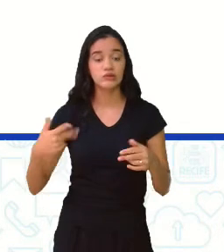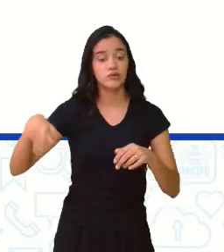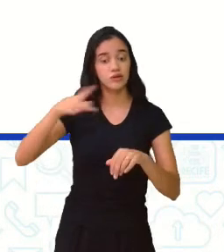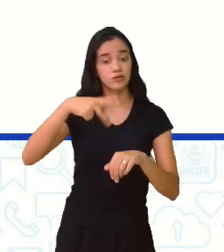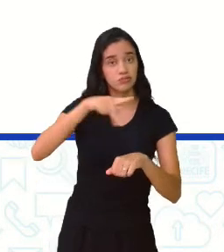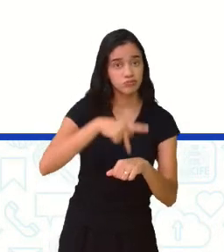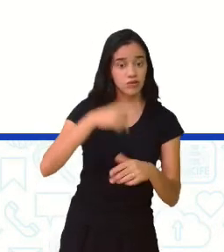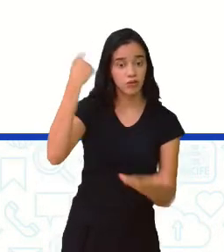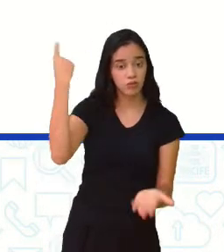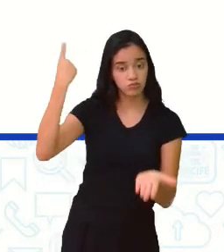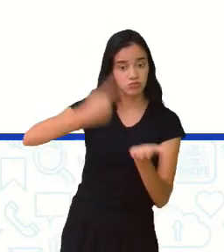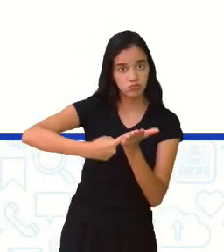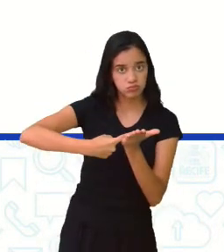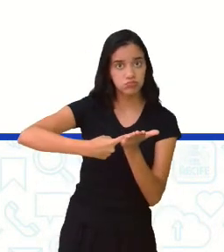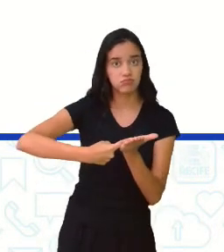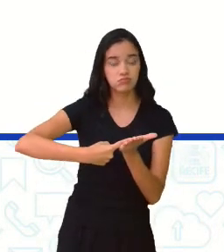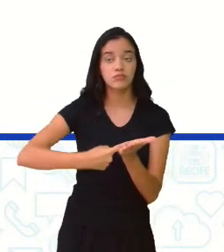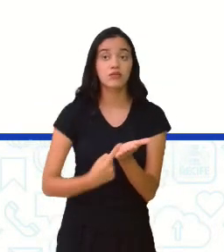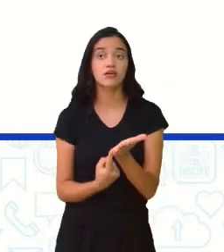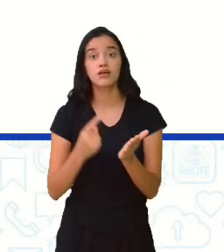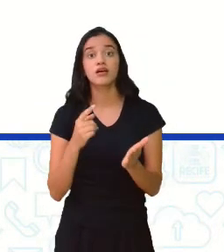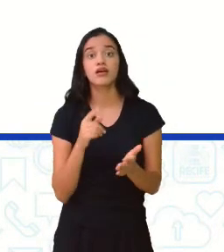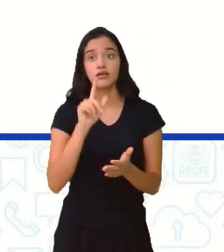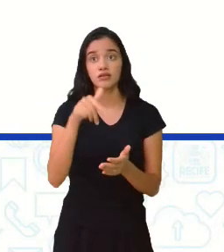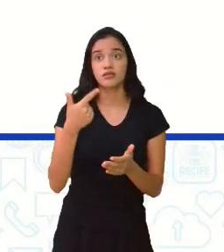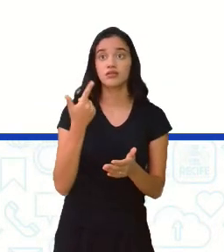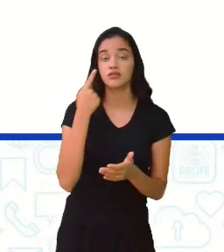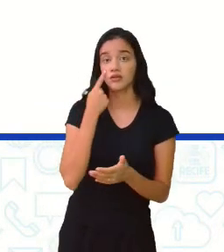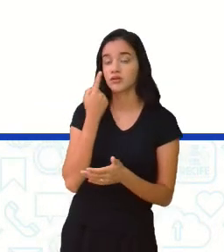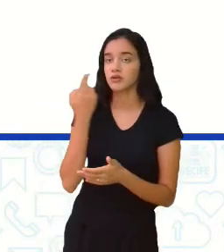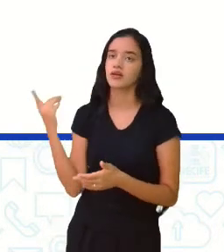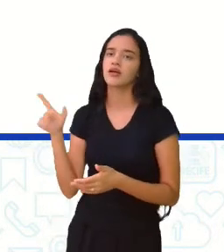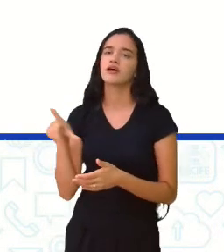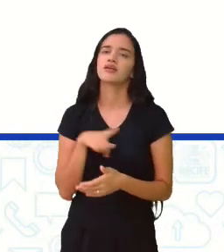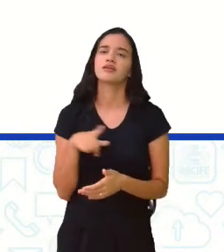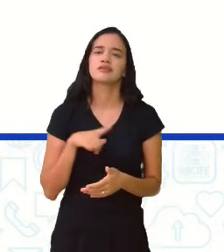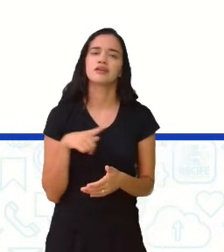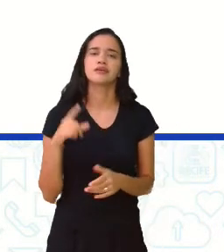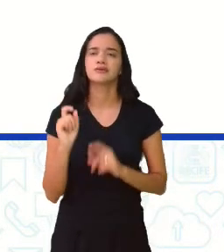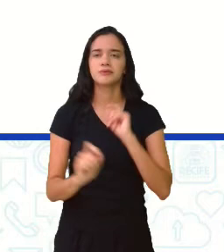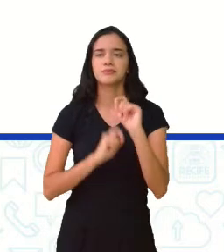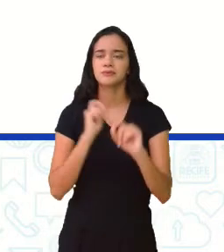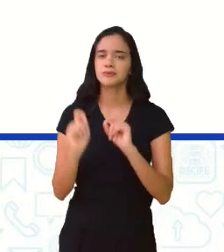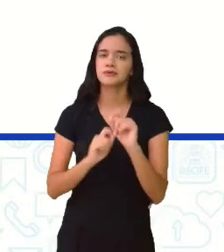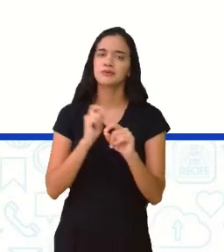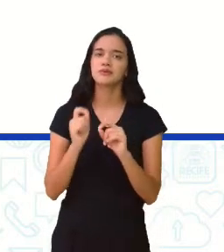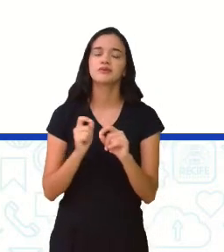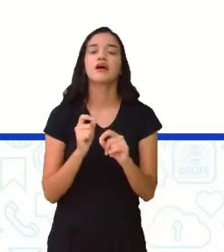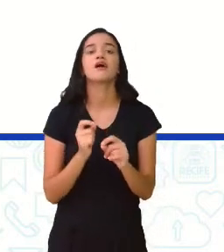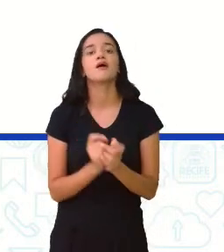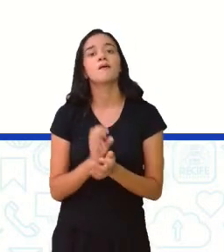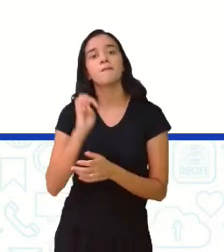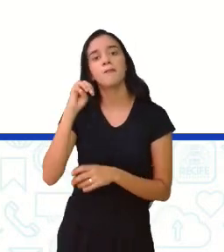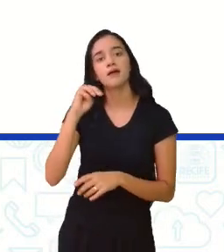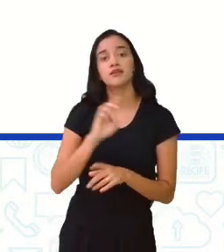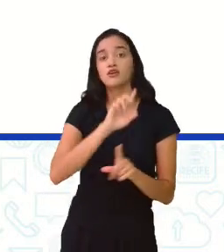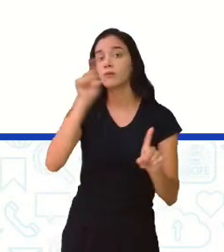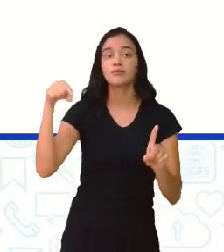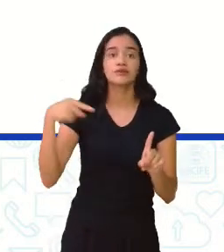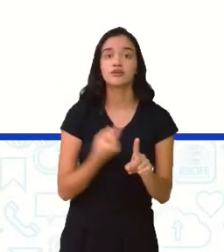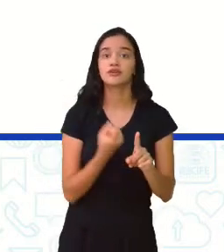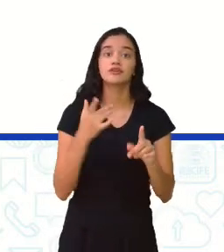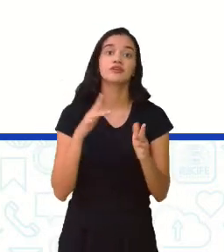se comprometeram aí, né? Então essa Agenda 2030, ela inclui o quê, professora? Metas, né,